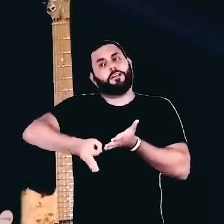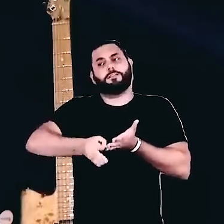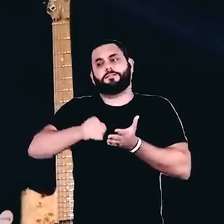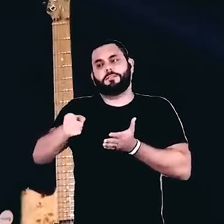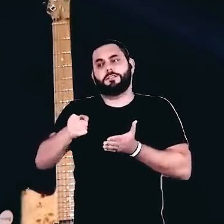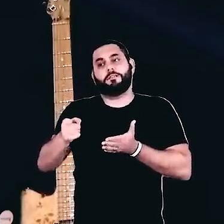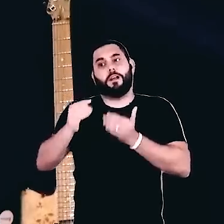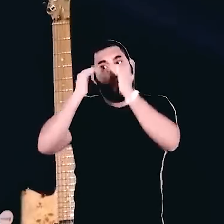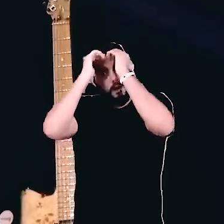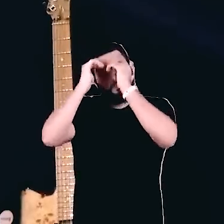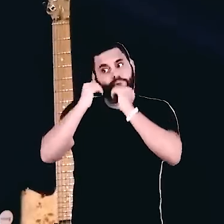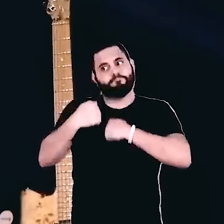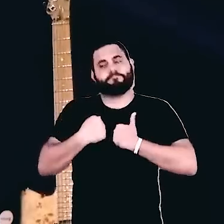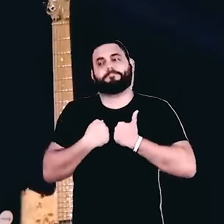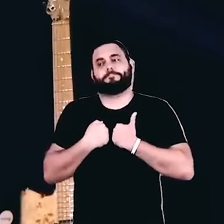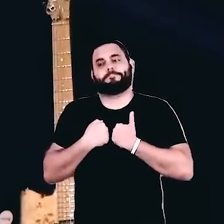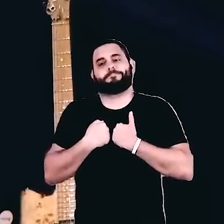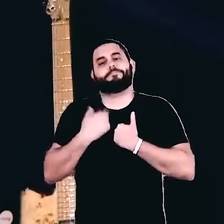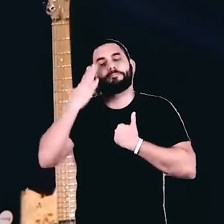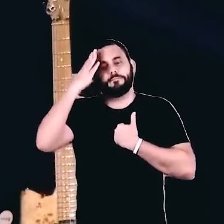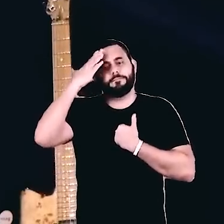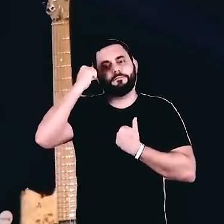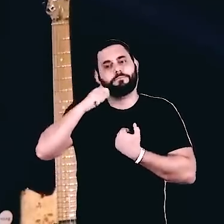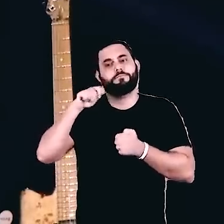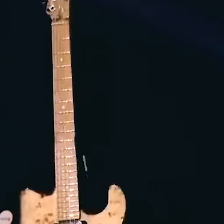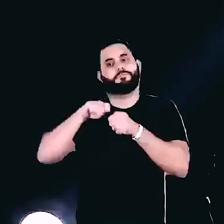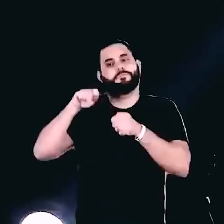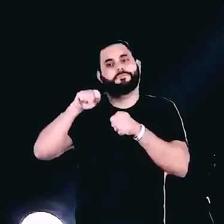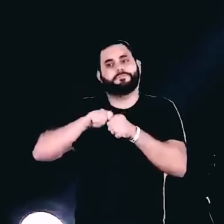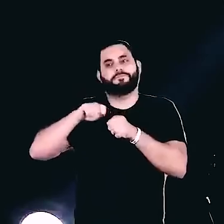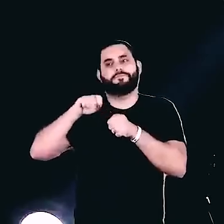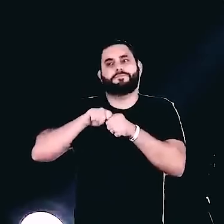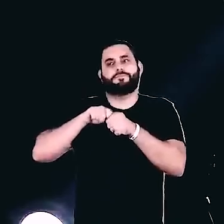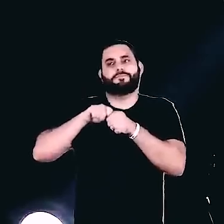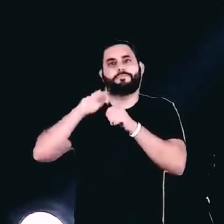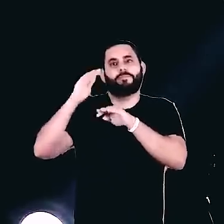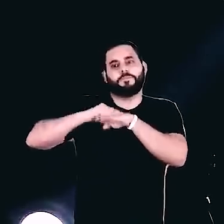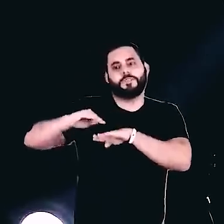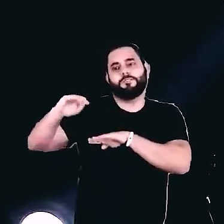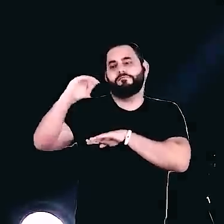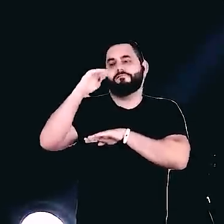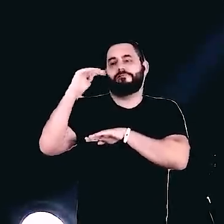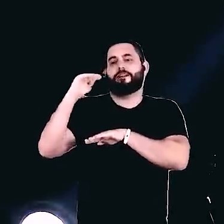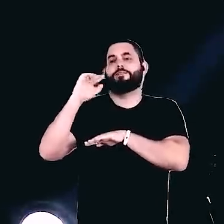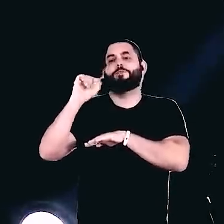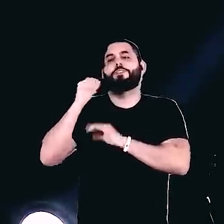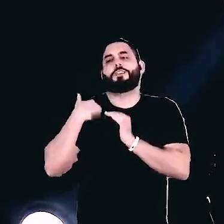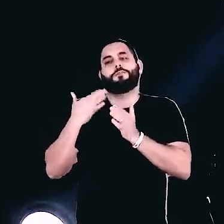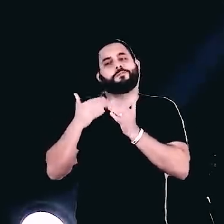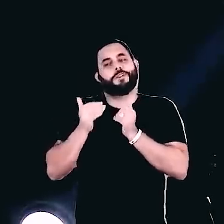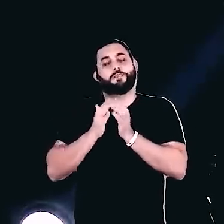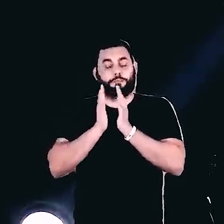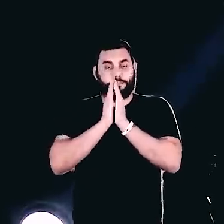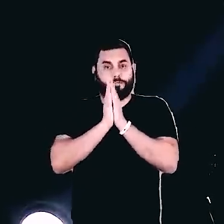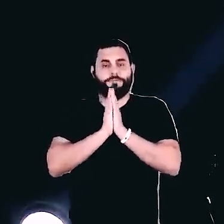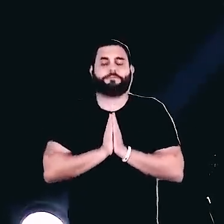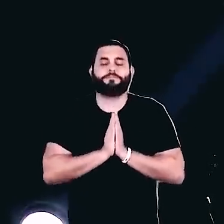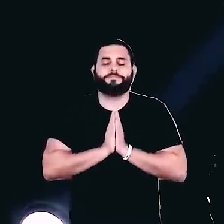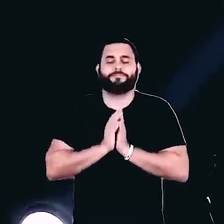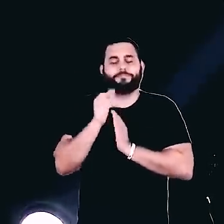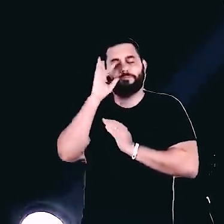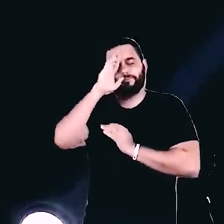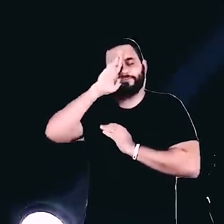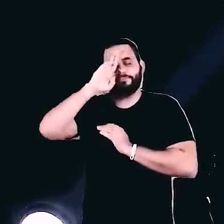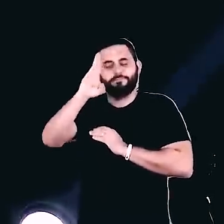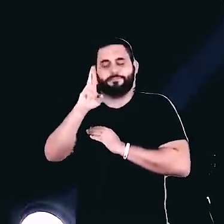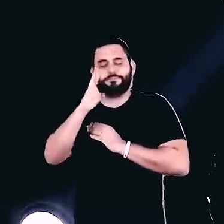me obedecerá, sabendo que ainda fará mais do que lhe peço. Vamos orar? Senhor, muito